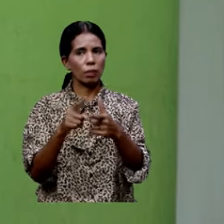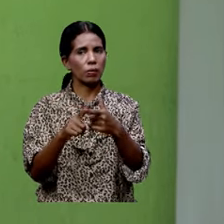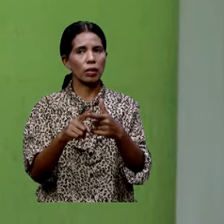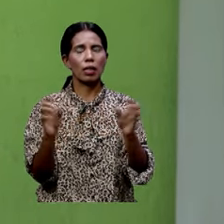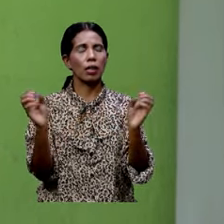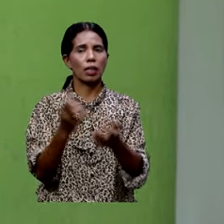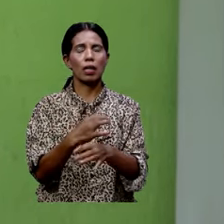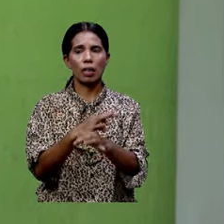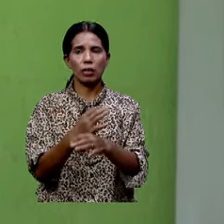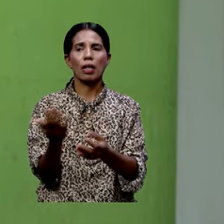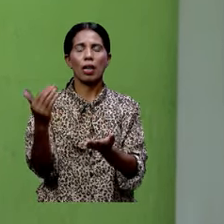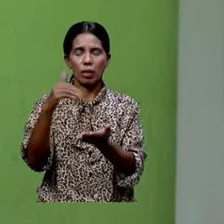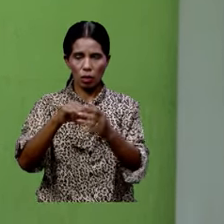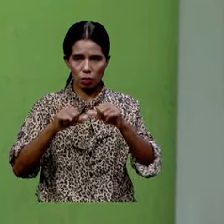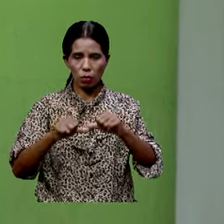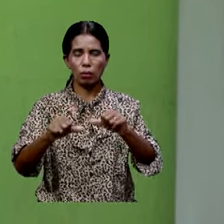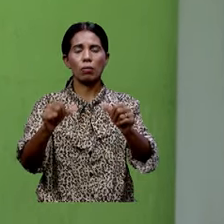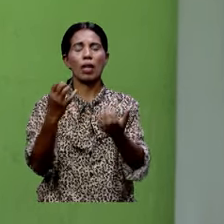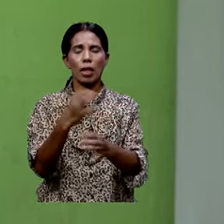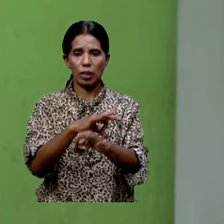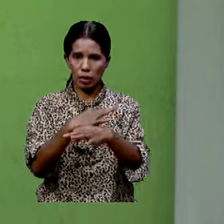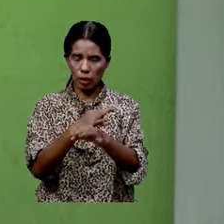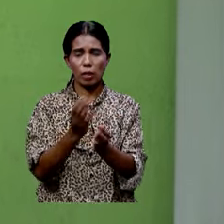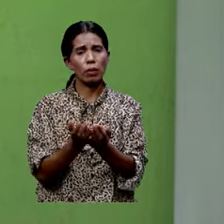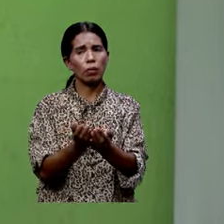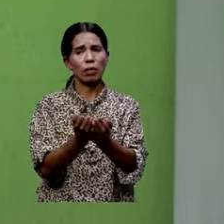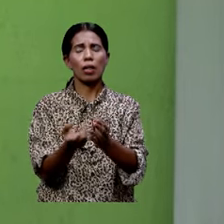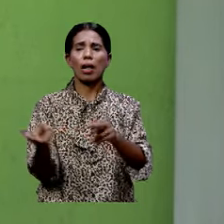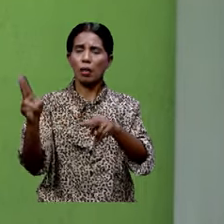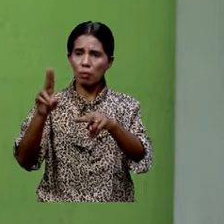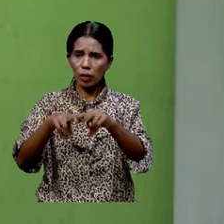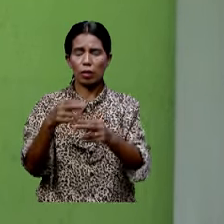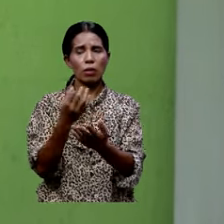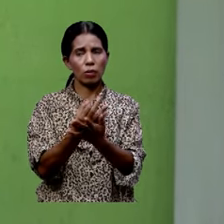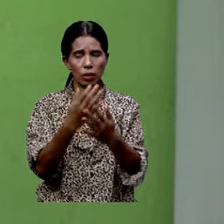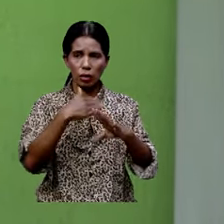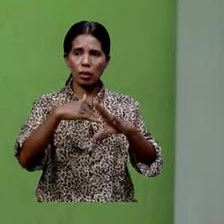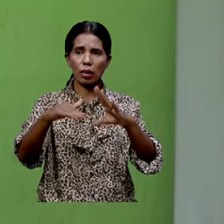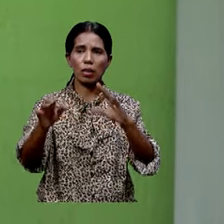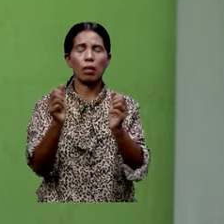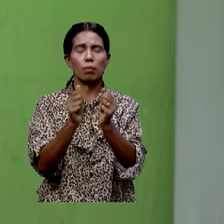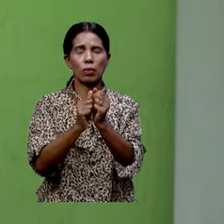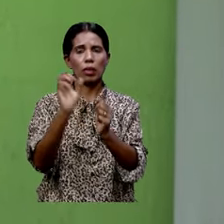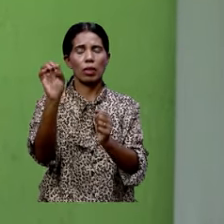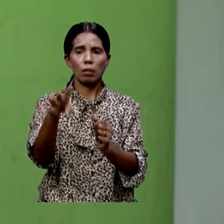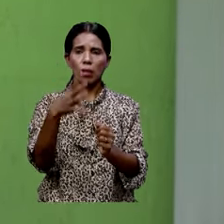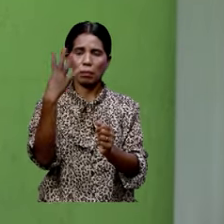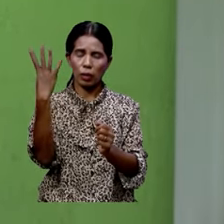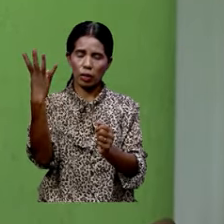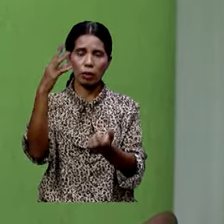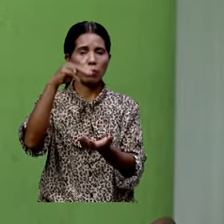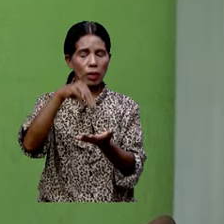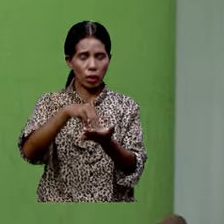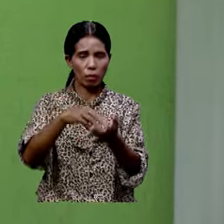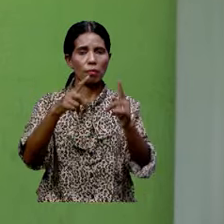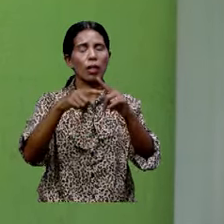lai atu hadia tan continua hadia se haula salamos ne aumenta tan ona osam ne manda tan 14 milhão bana fatin agora neto